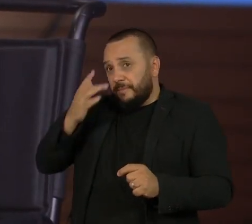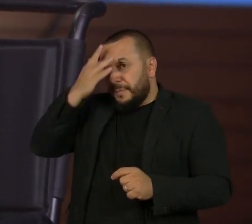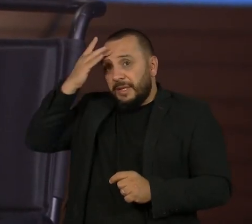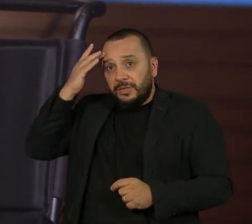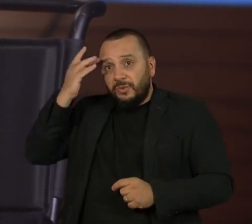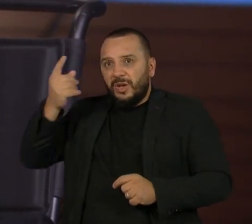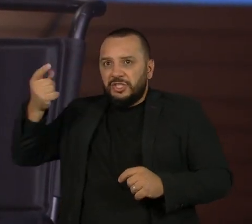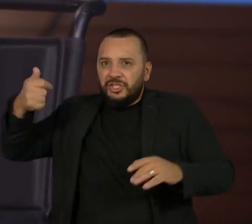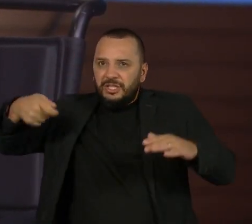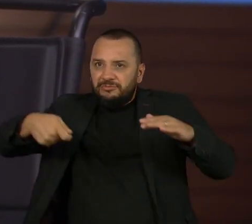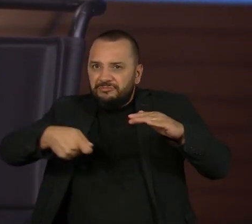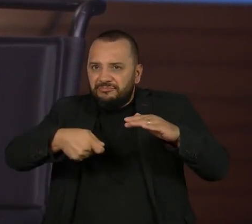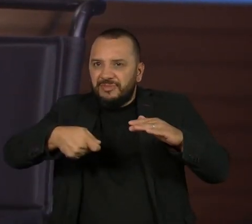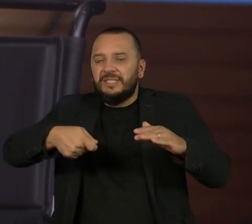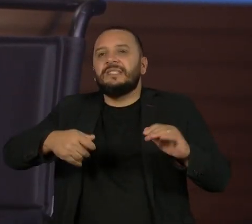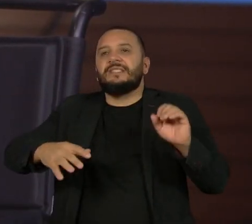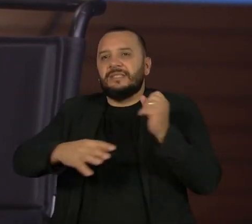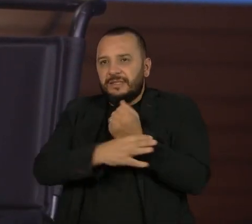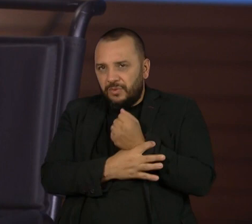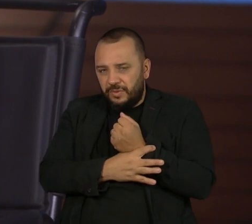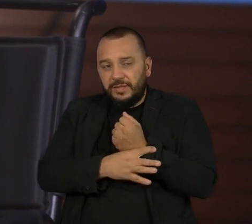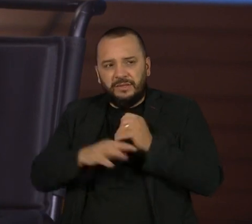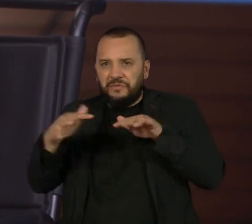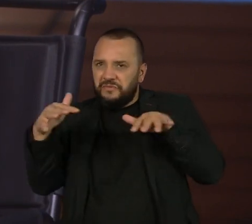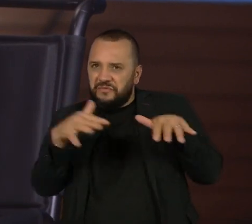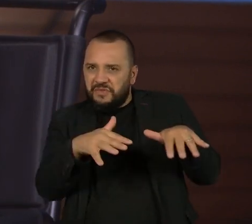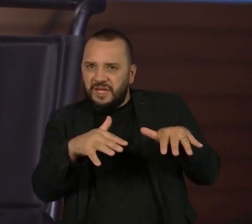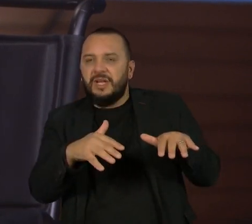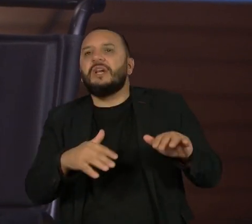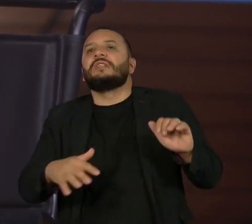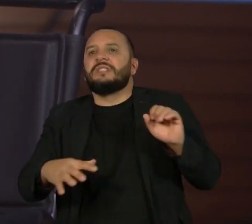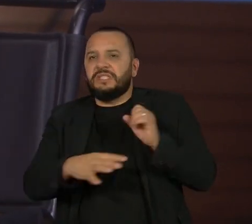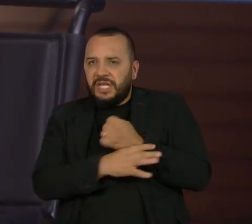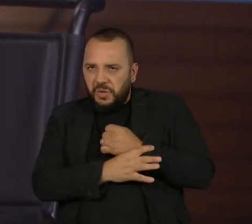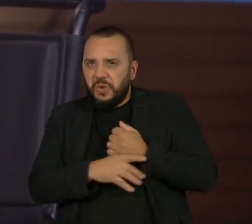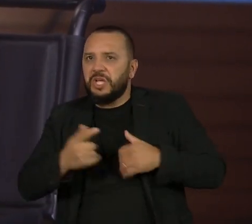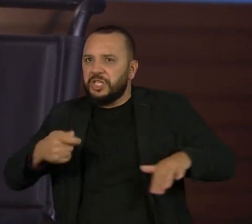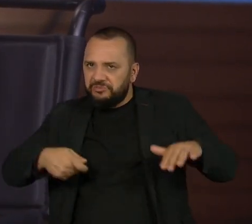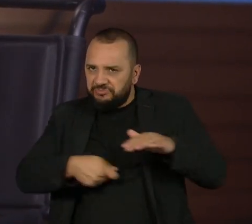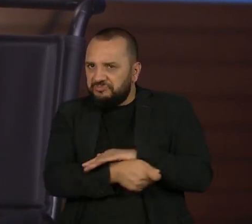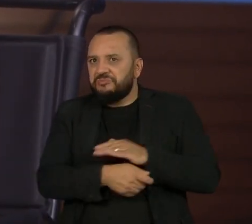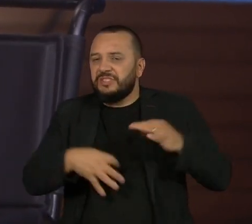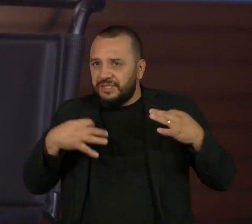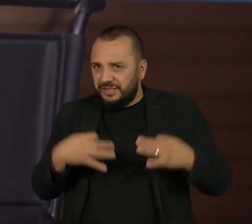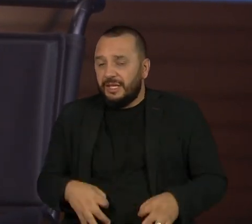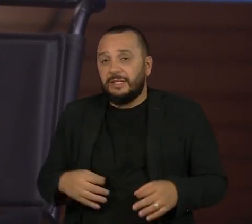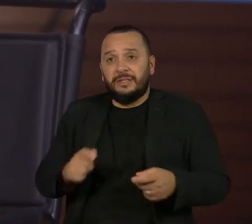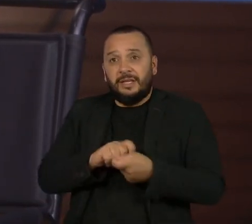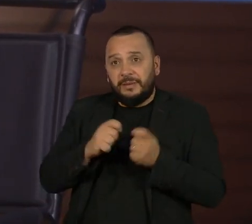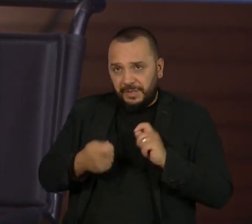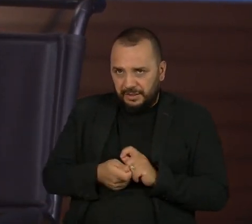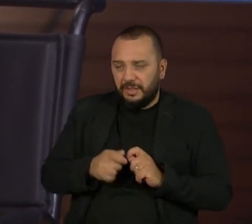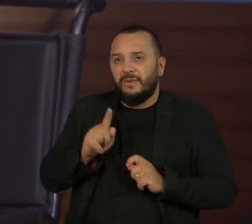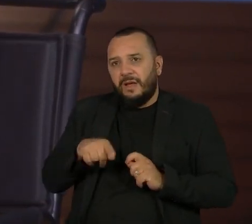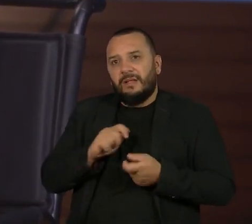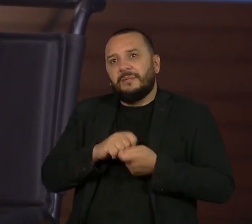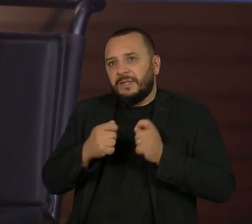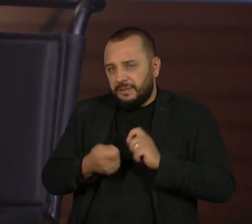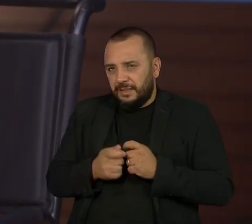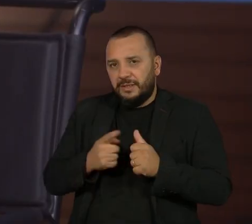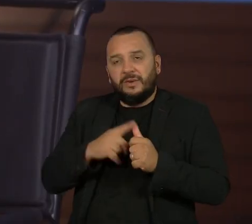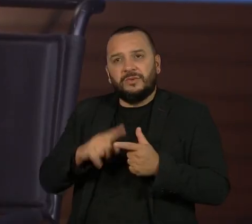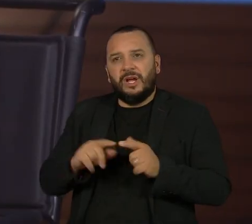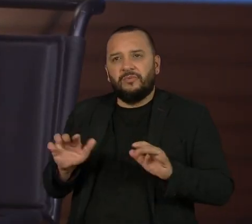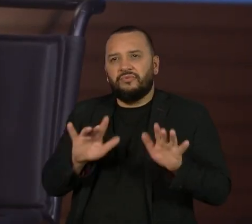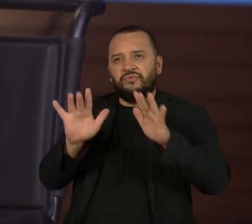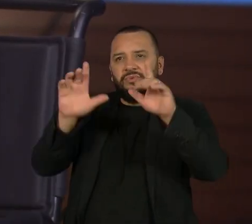dinheiro, de que esse dinheiro vai ser utilizado, né, a que ele se propõe. Então, se é para adaptação, é adaptação. Se é para reduzir